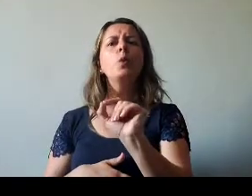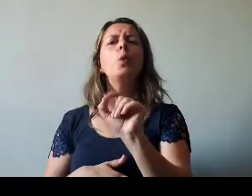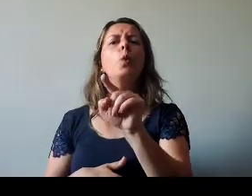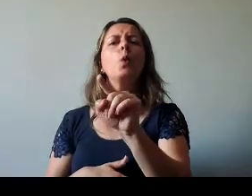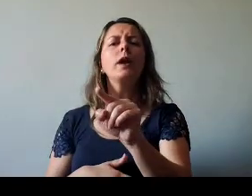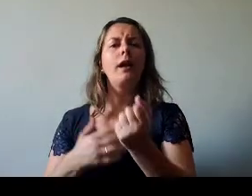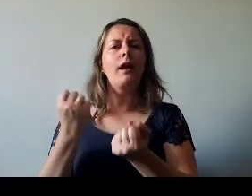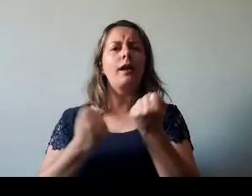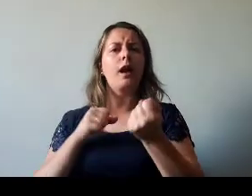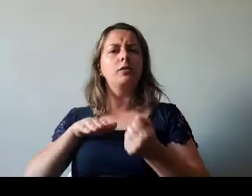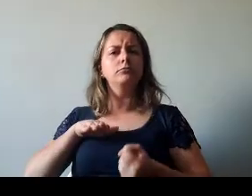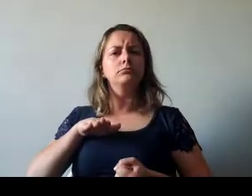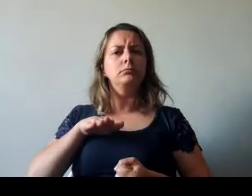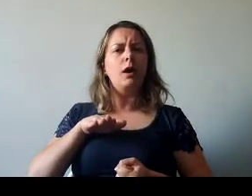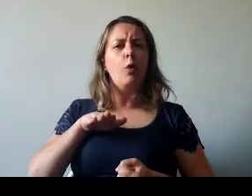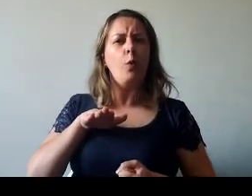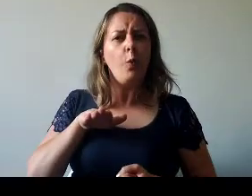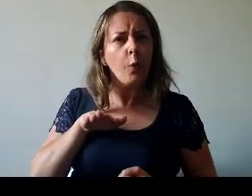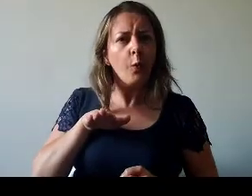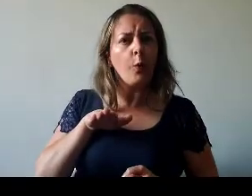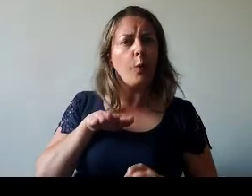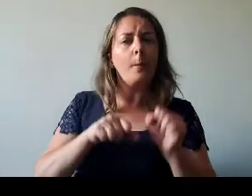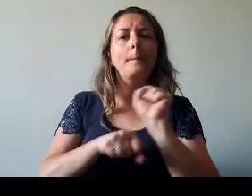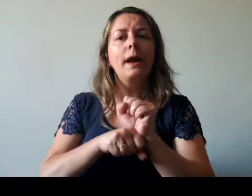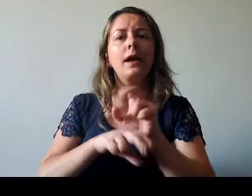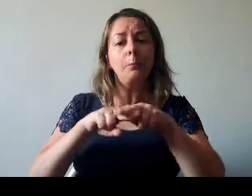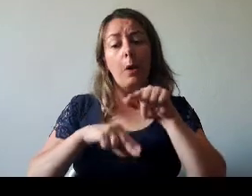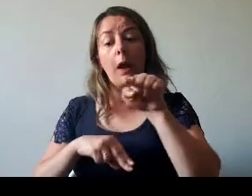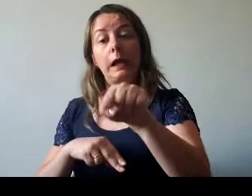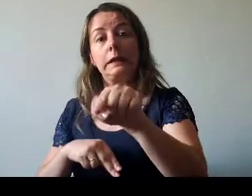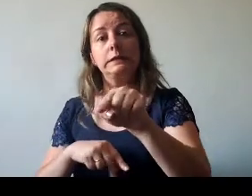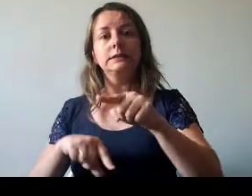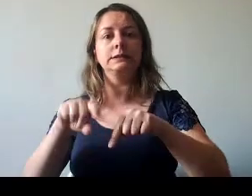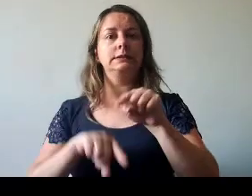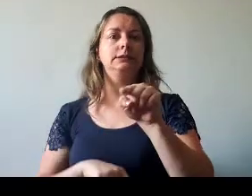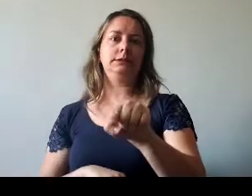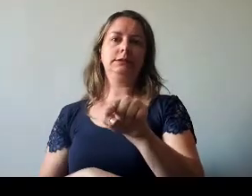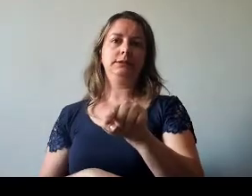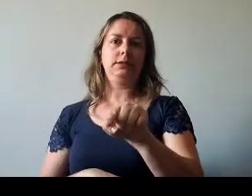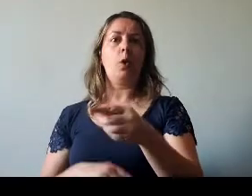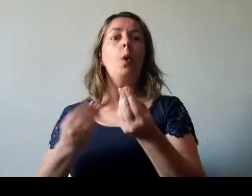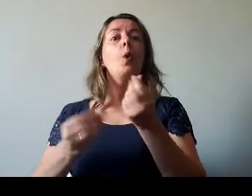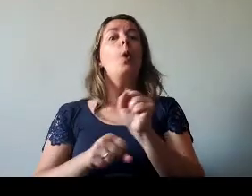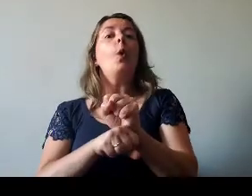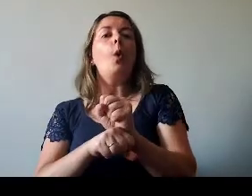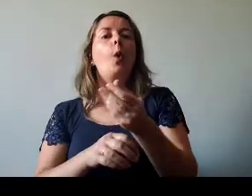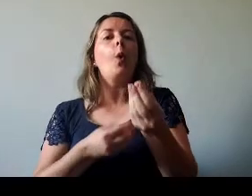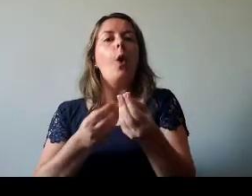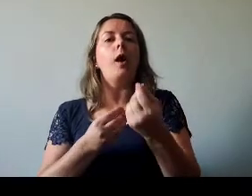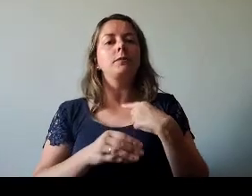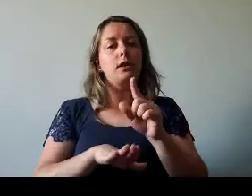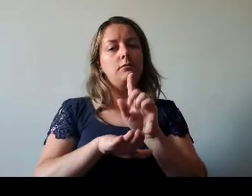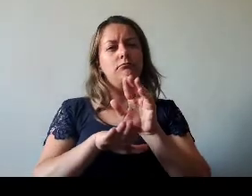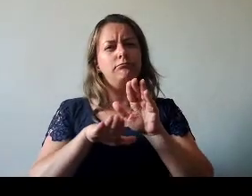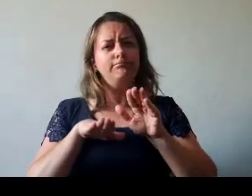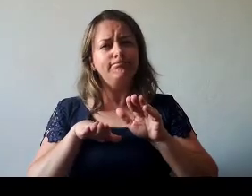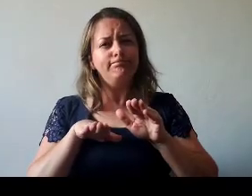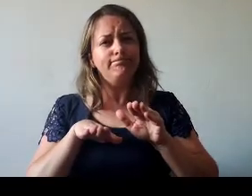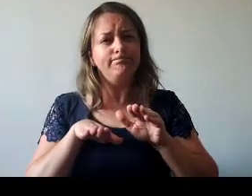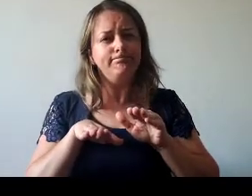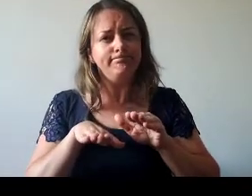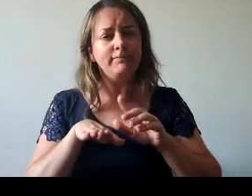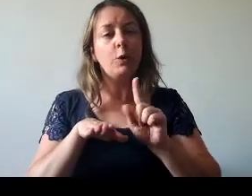teve que parar porque tinha um obstáculo na frente. Para parar, ele desenvolve um movimento retardado, ou seja,